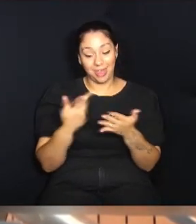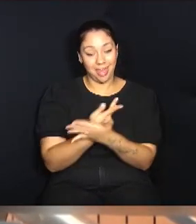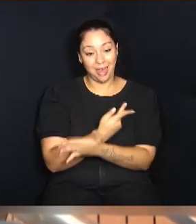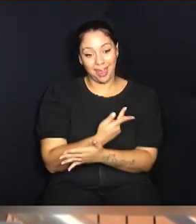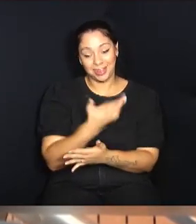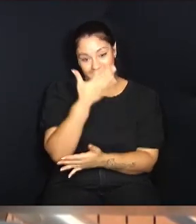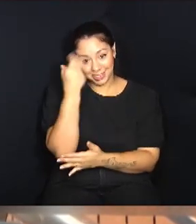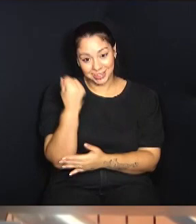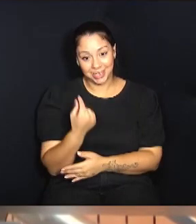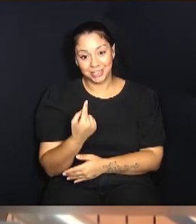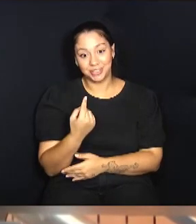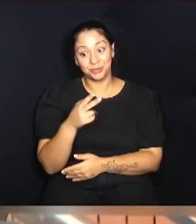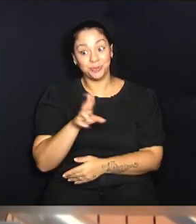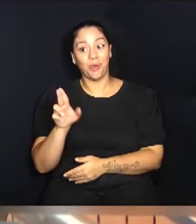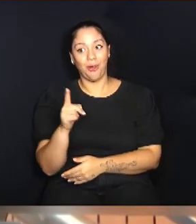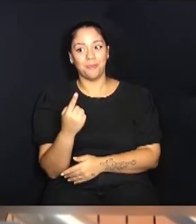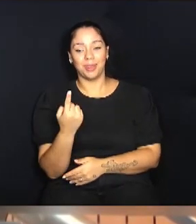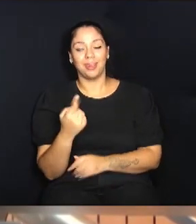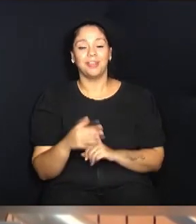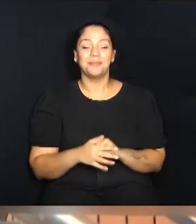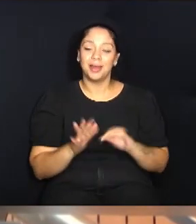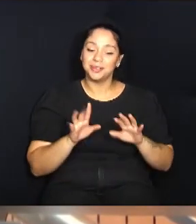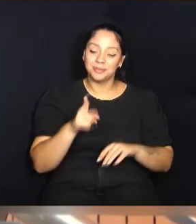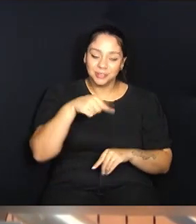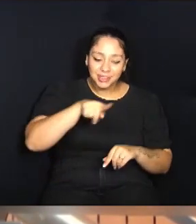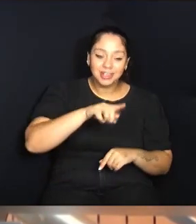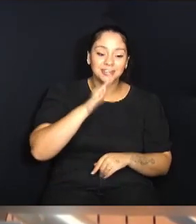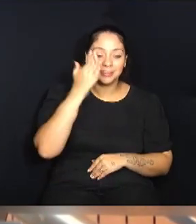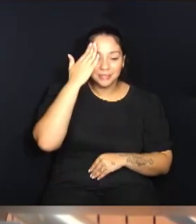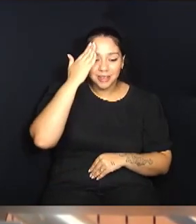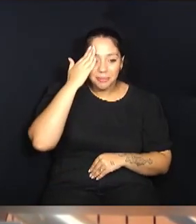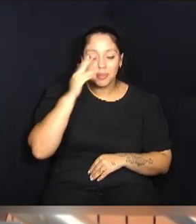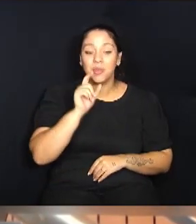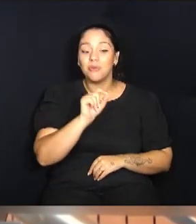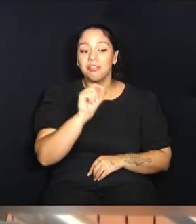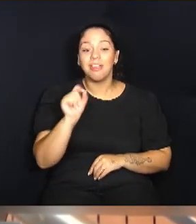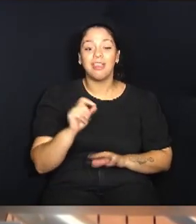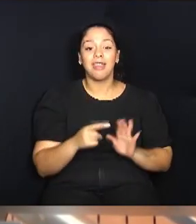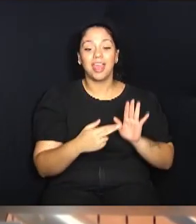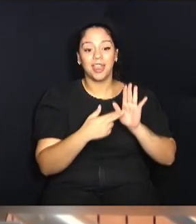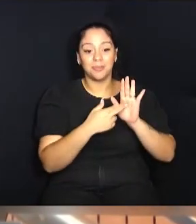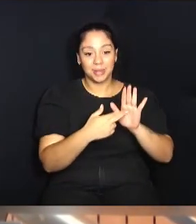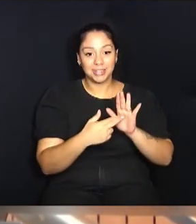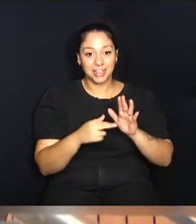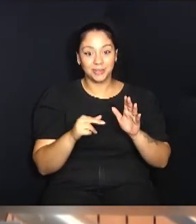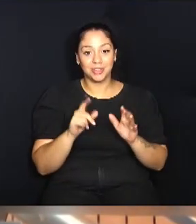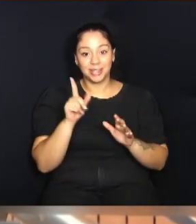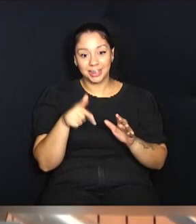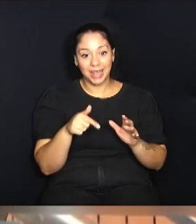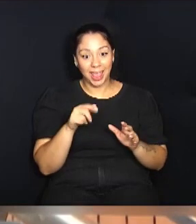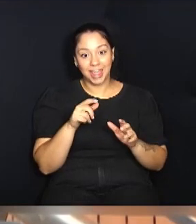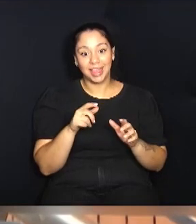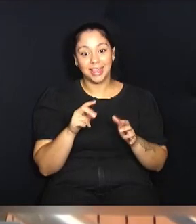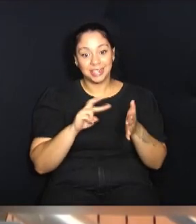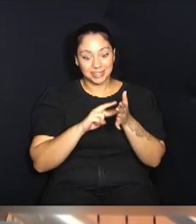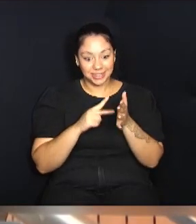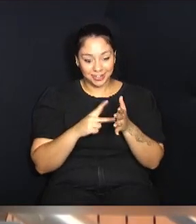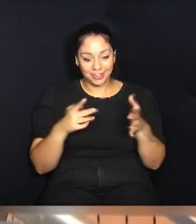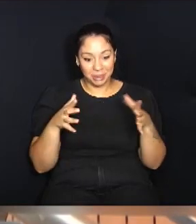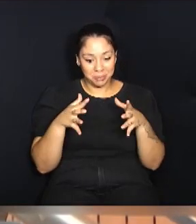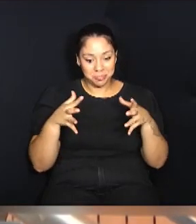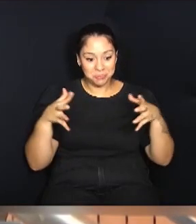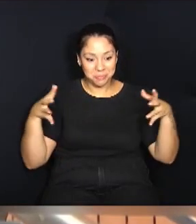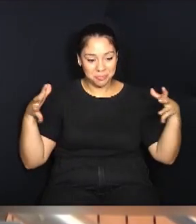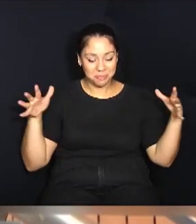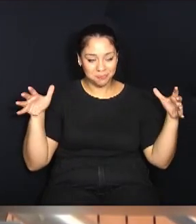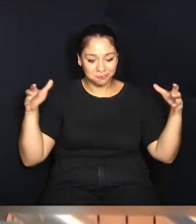vocês sabem, né, o que cada um de vocês representam dentro dessa minha bolsinha, né, que cada vez fica mais cheinha, e que